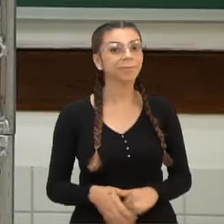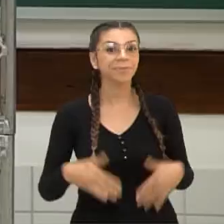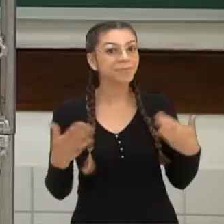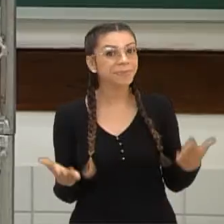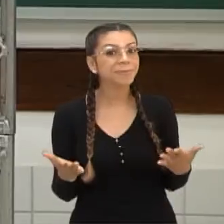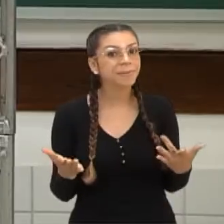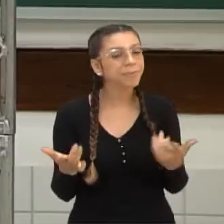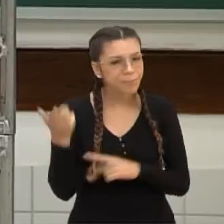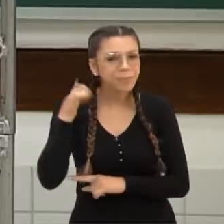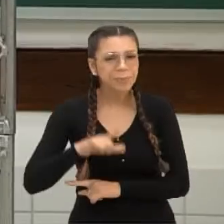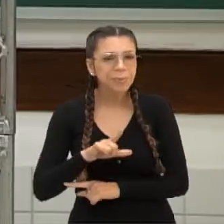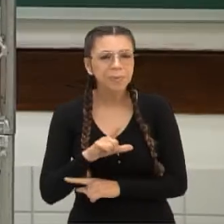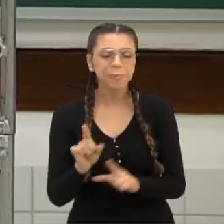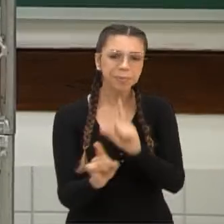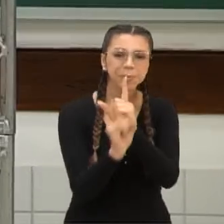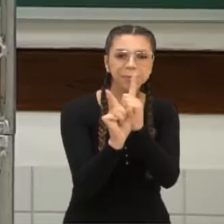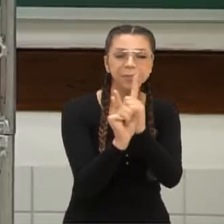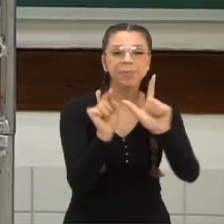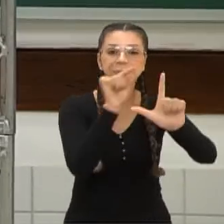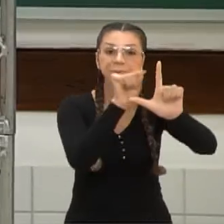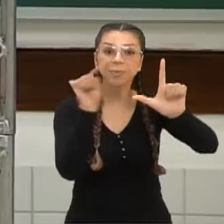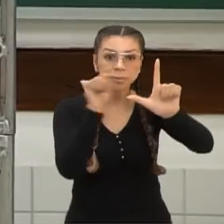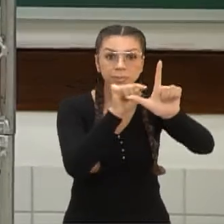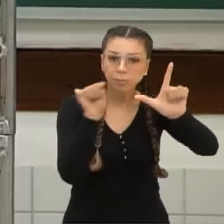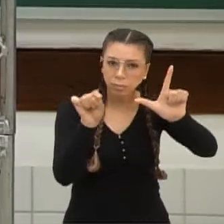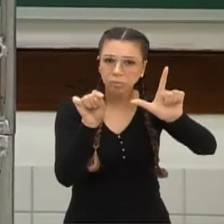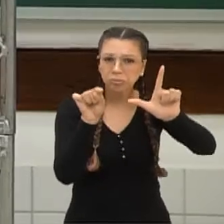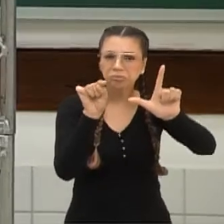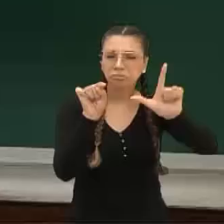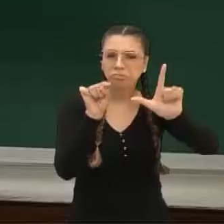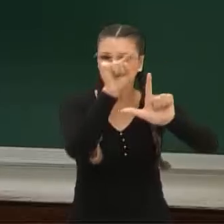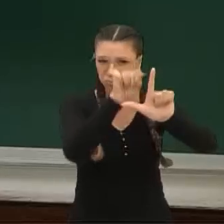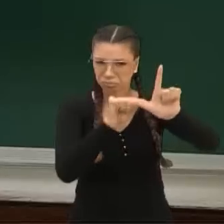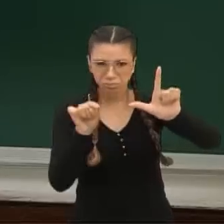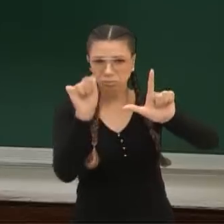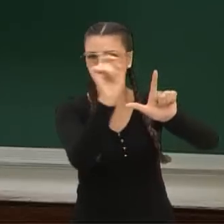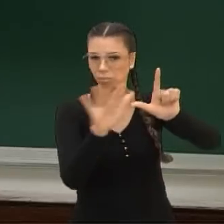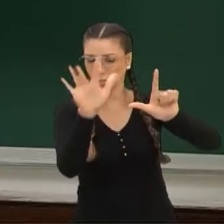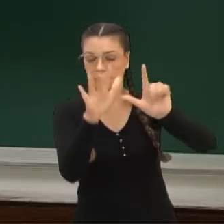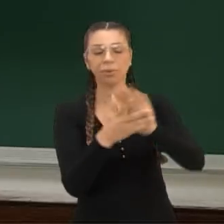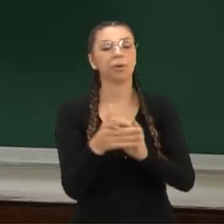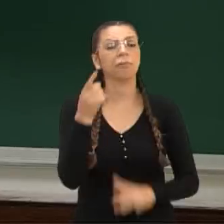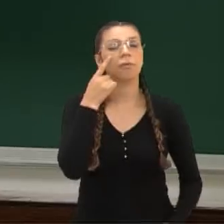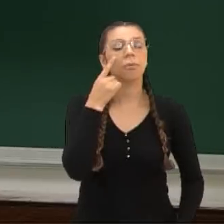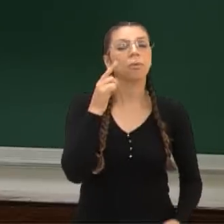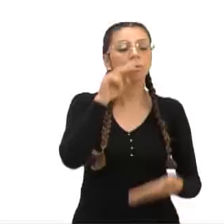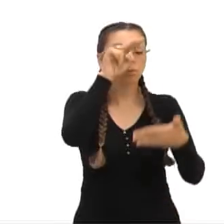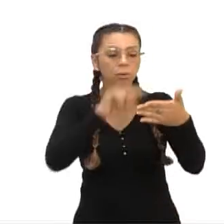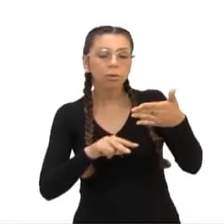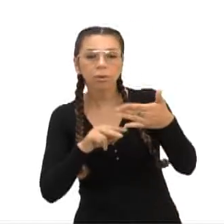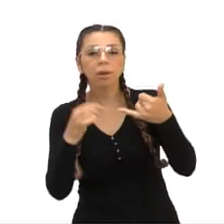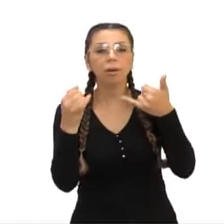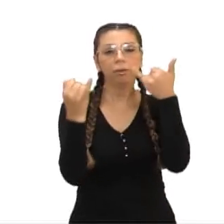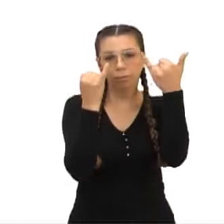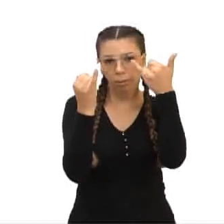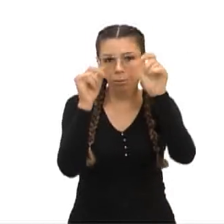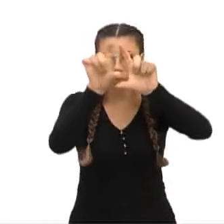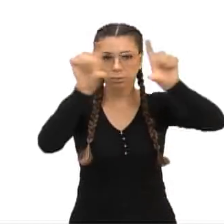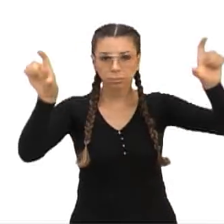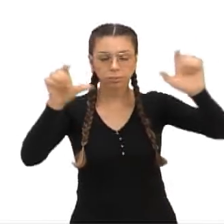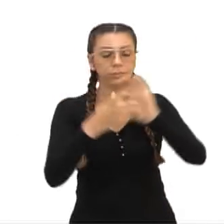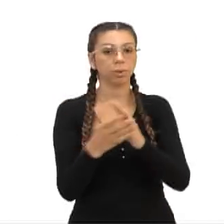E aí, galera, conseguiram localizar os pontos aí no plano? Vamos ler de novo o enunciado? Agora, vou